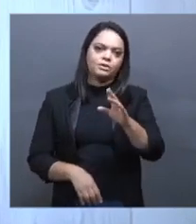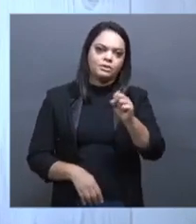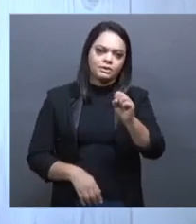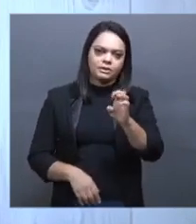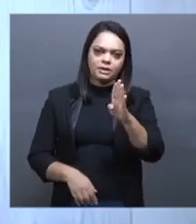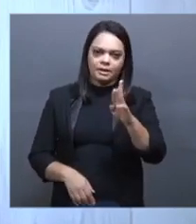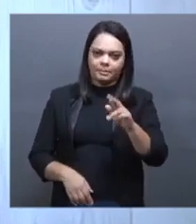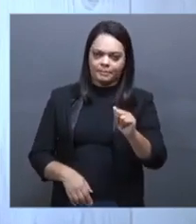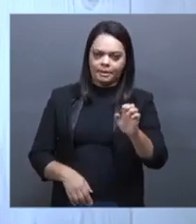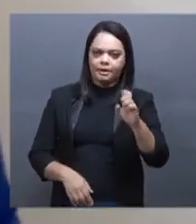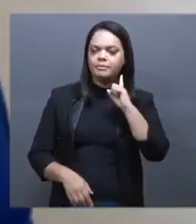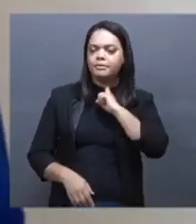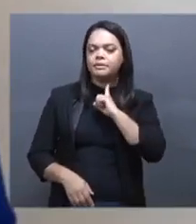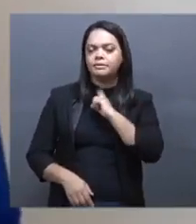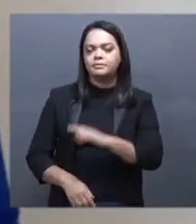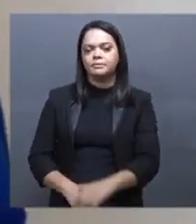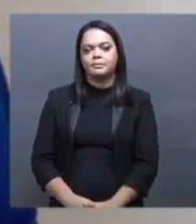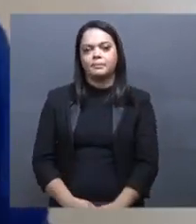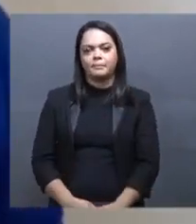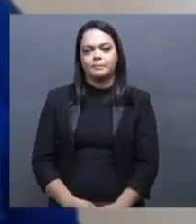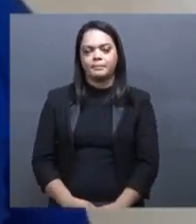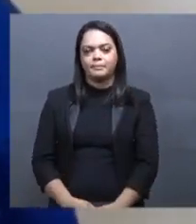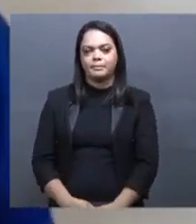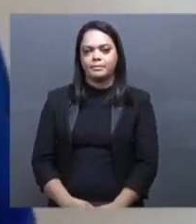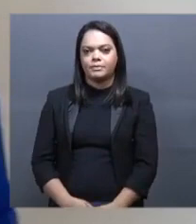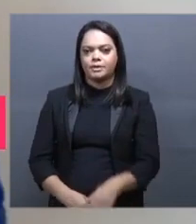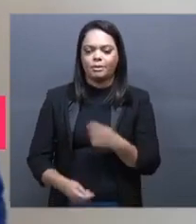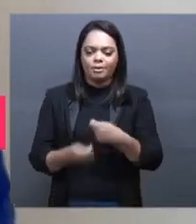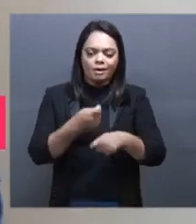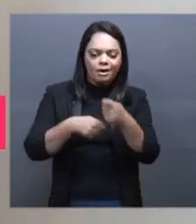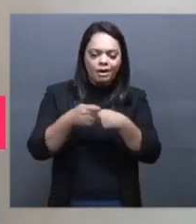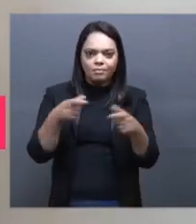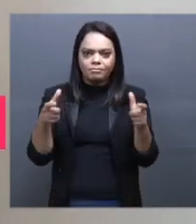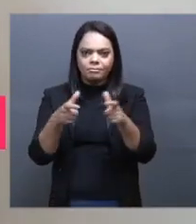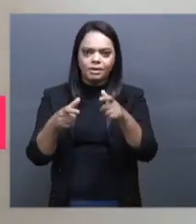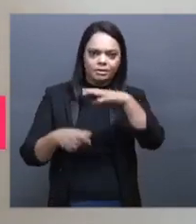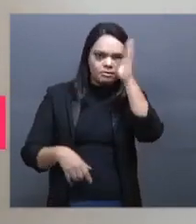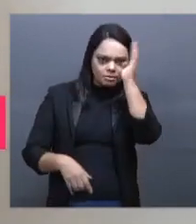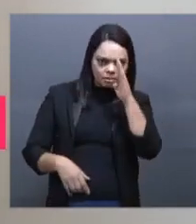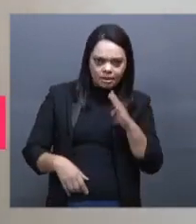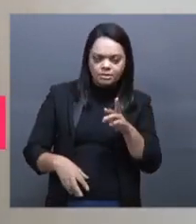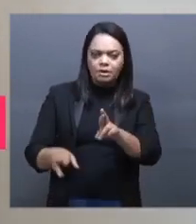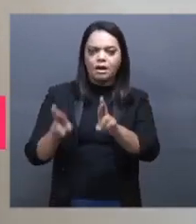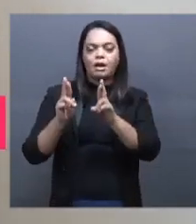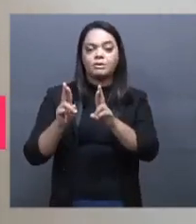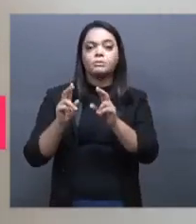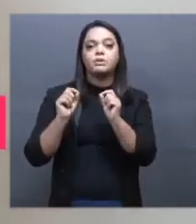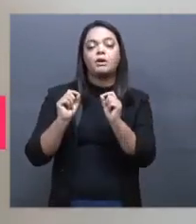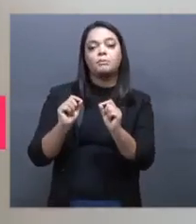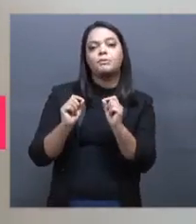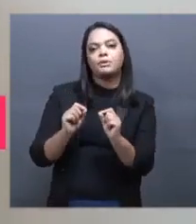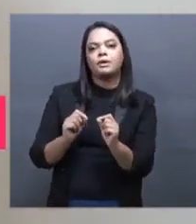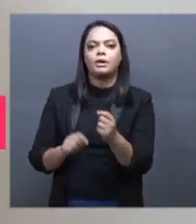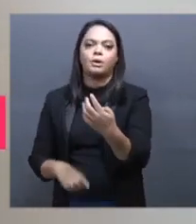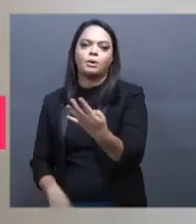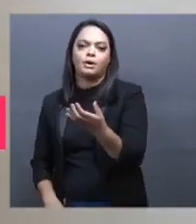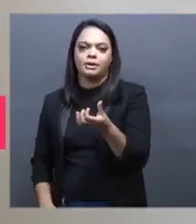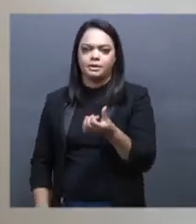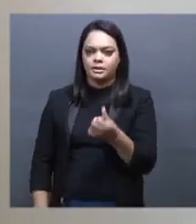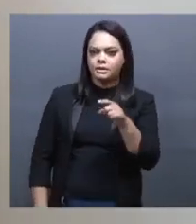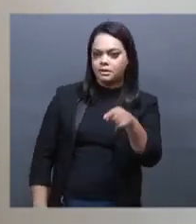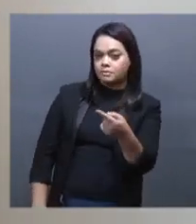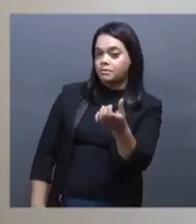Sebrae de Minas Gerais. Os pequenos negócios brasileiros são responsáveis por mais de